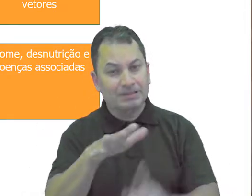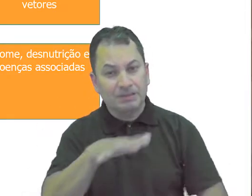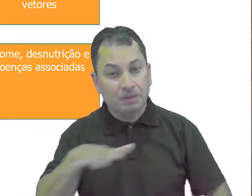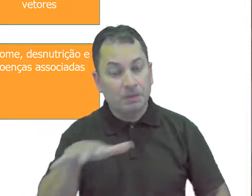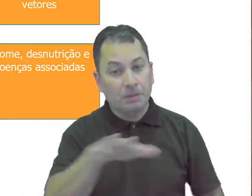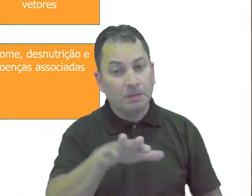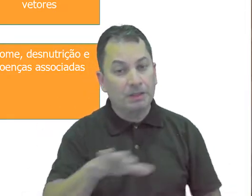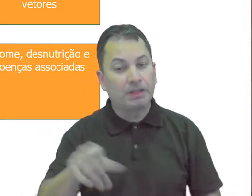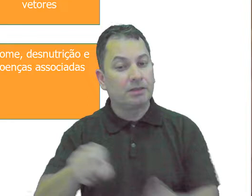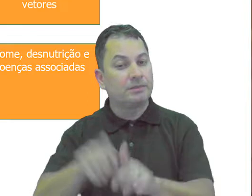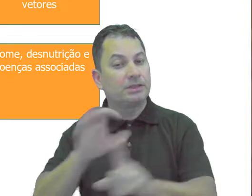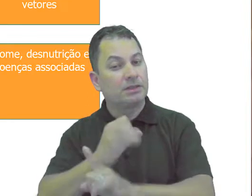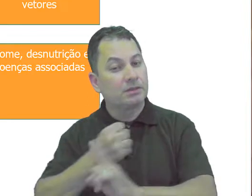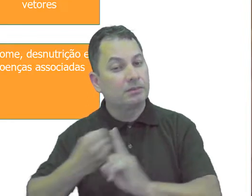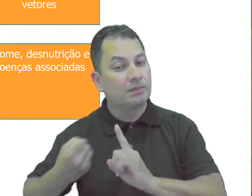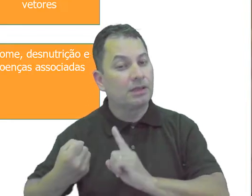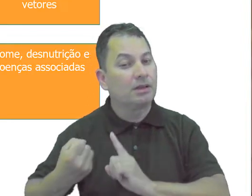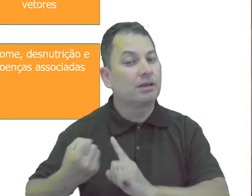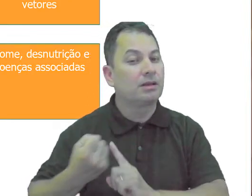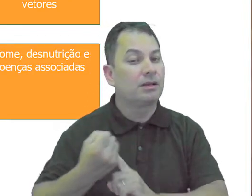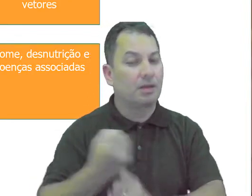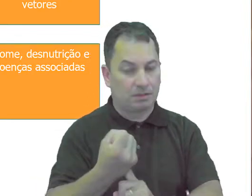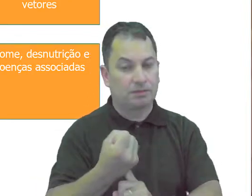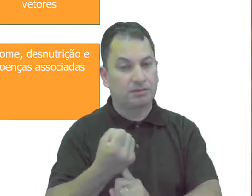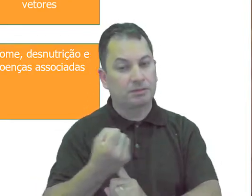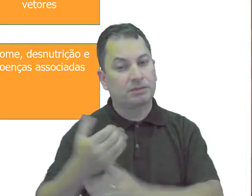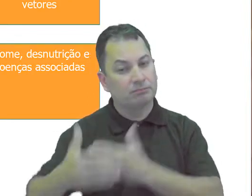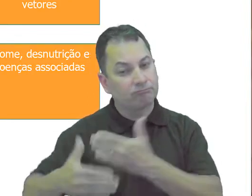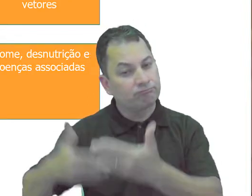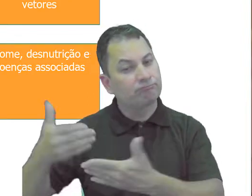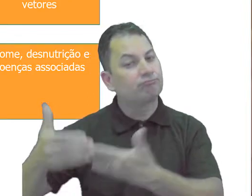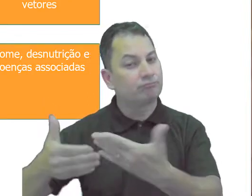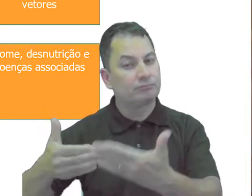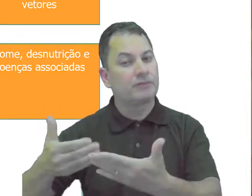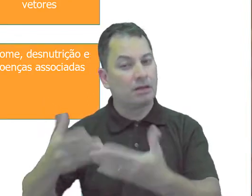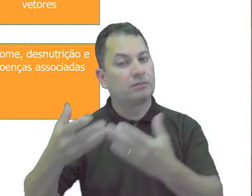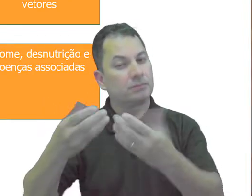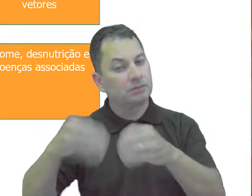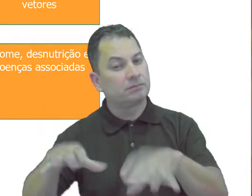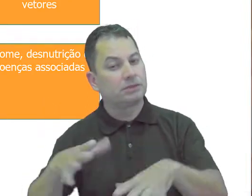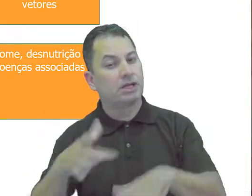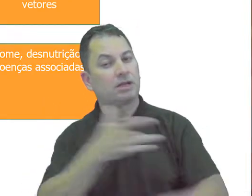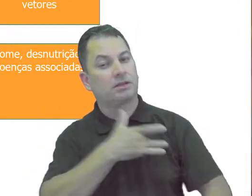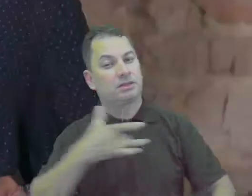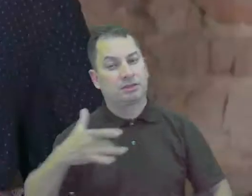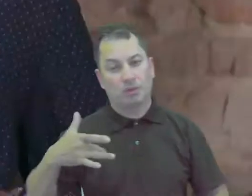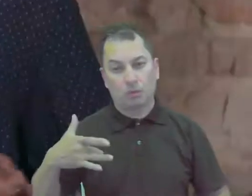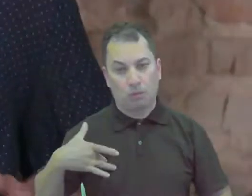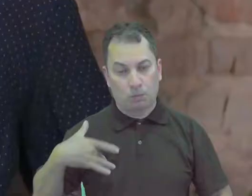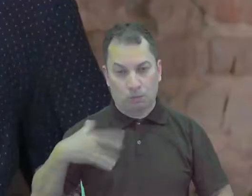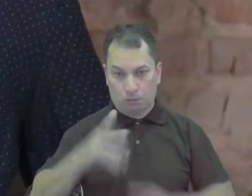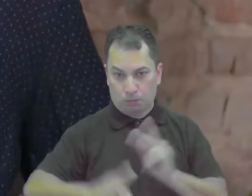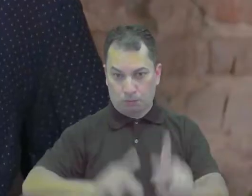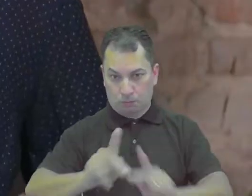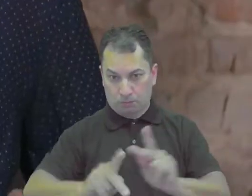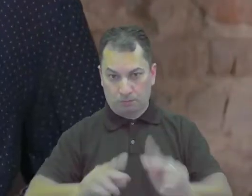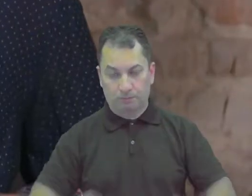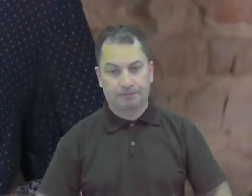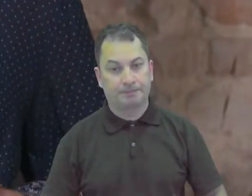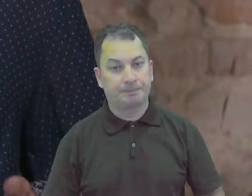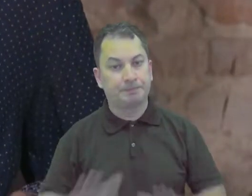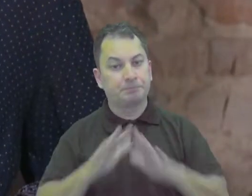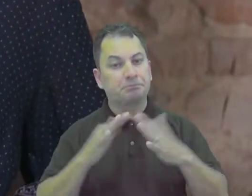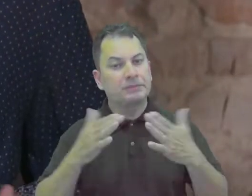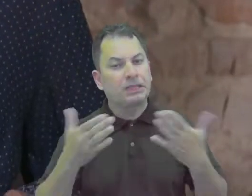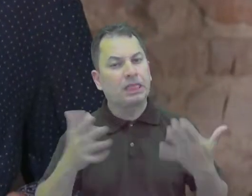ambiente quanto a sociedade e, consequentemente, na saúde das populações. Então, de uma maneira geral, a